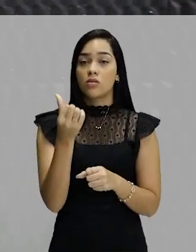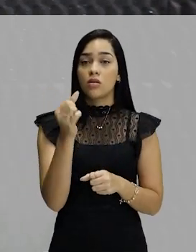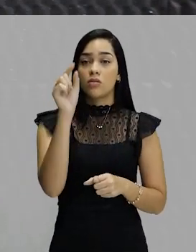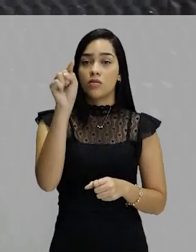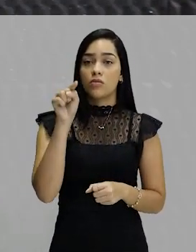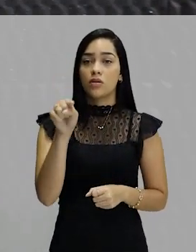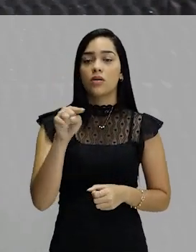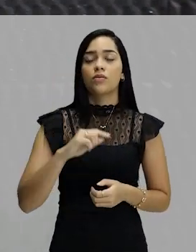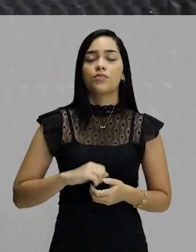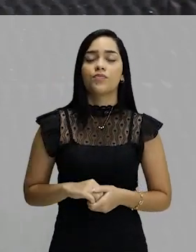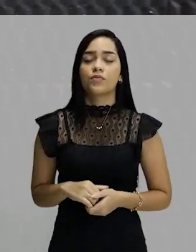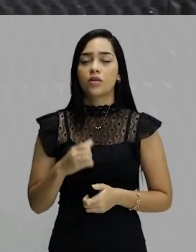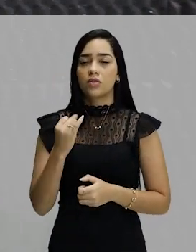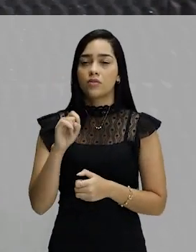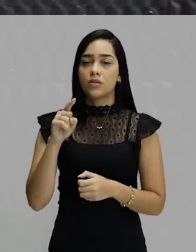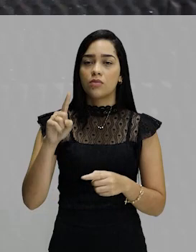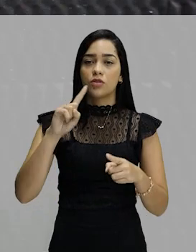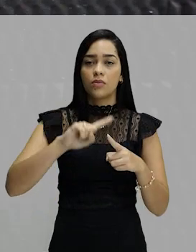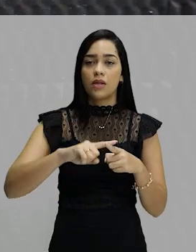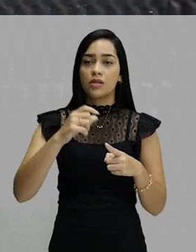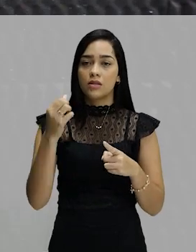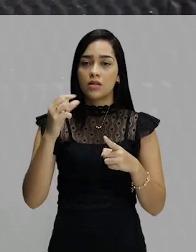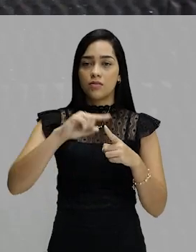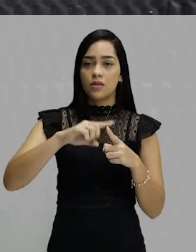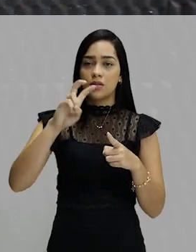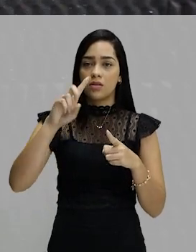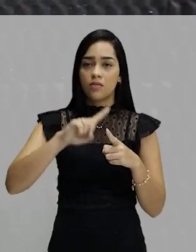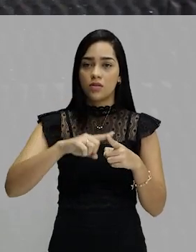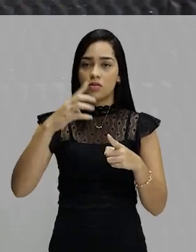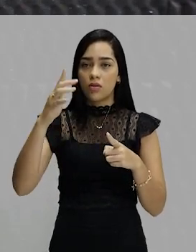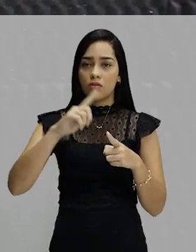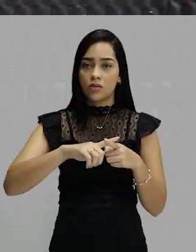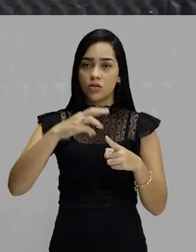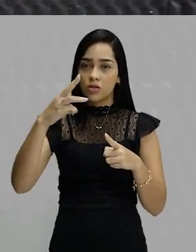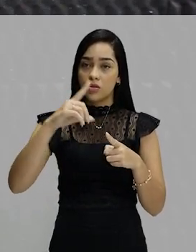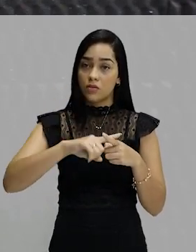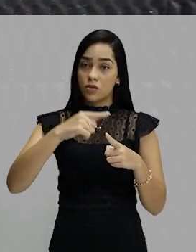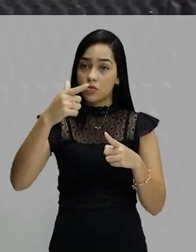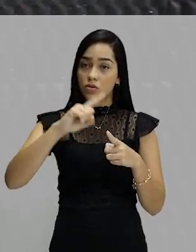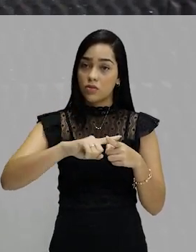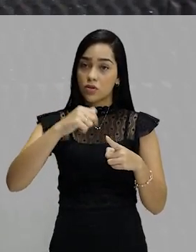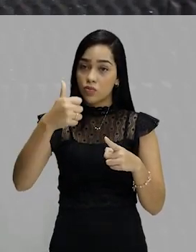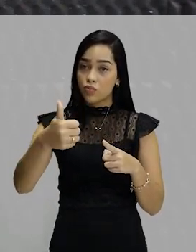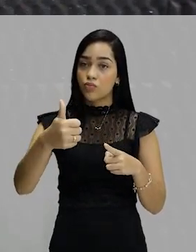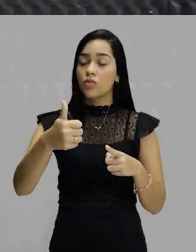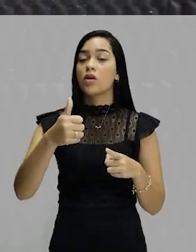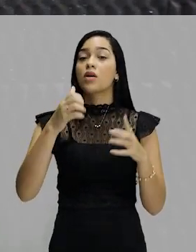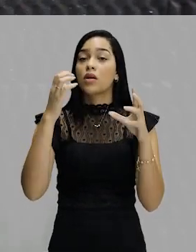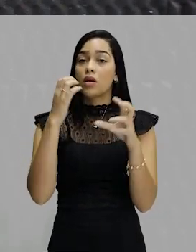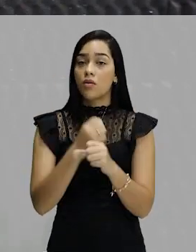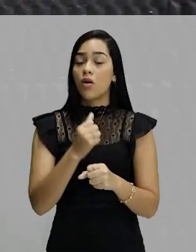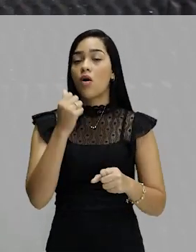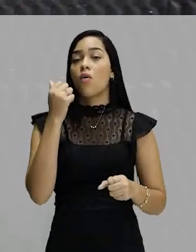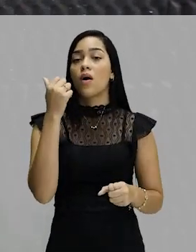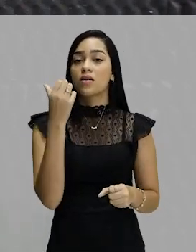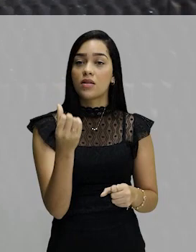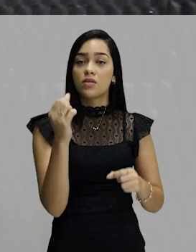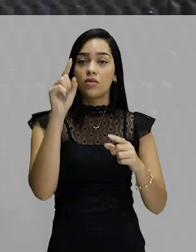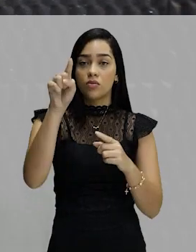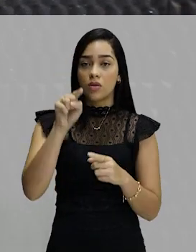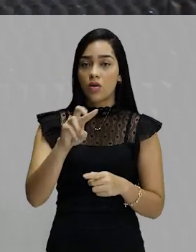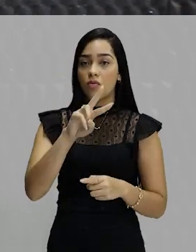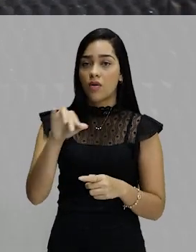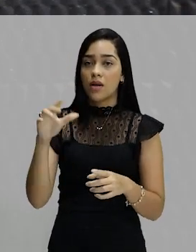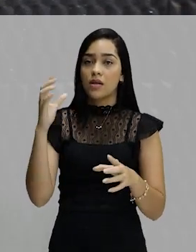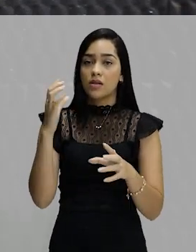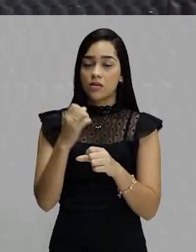fatorial. Tá? Então, se você multiplicar 6 vezes 5 vezes 4 vezes 3 vezes 2 vezes 1, que é igual a 6 fatorial, você vai